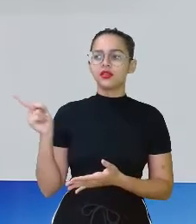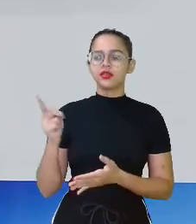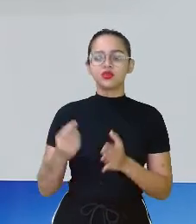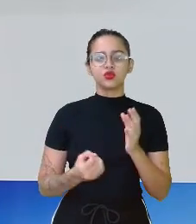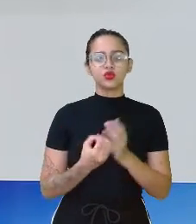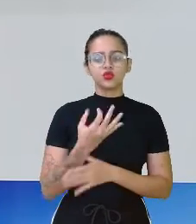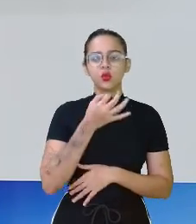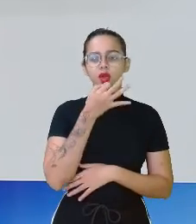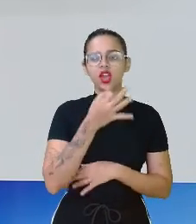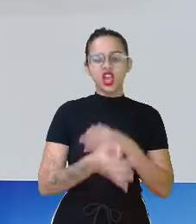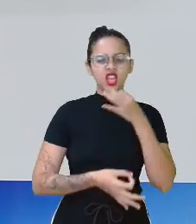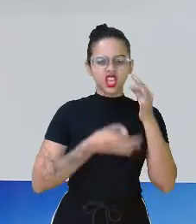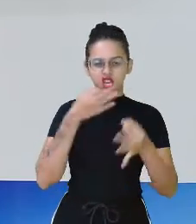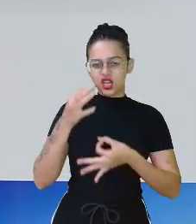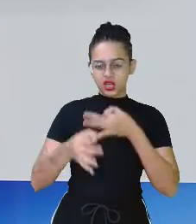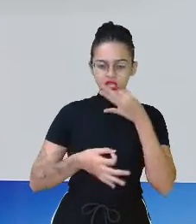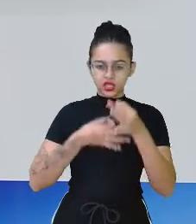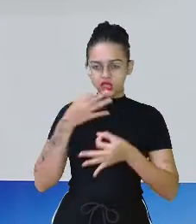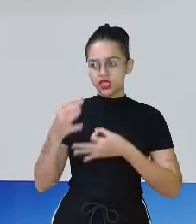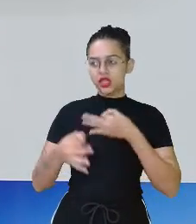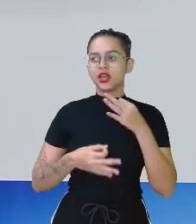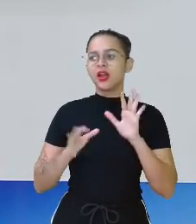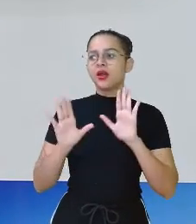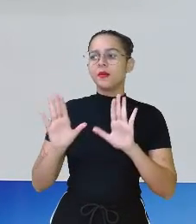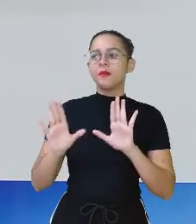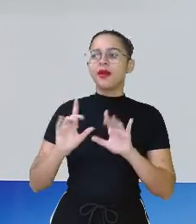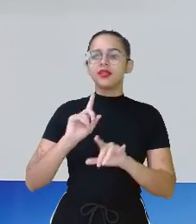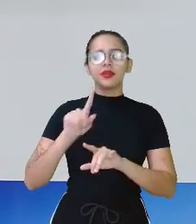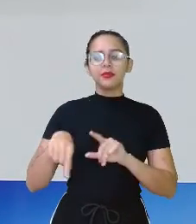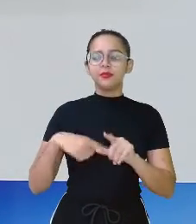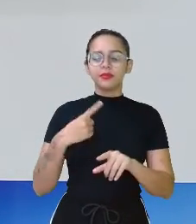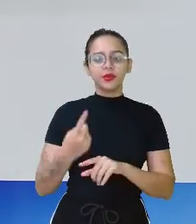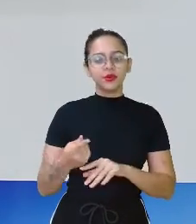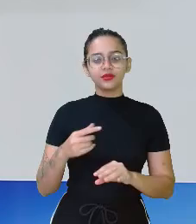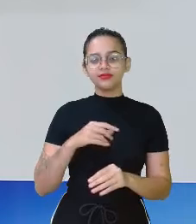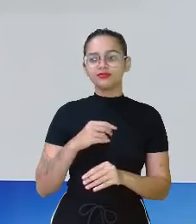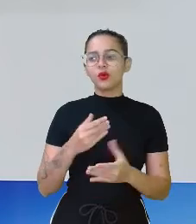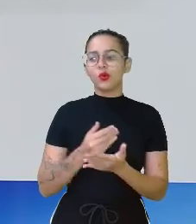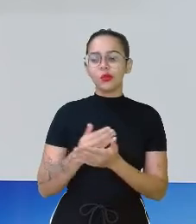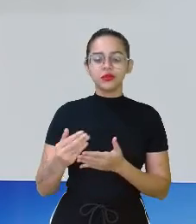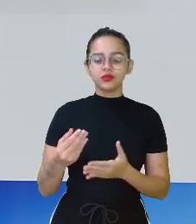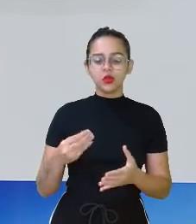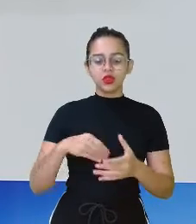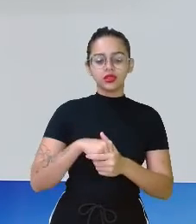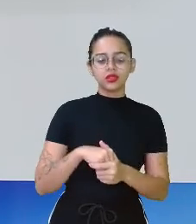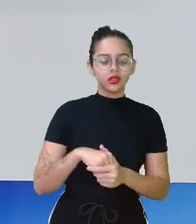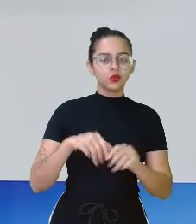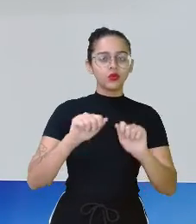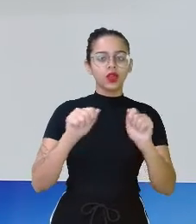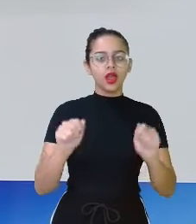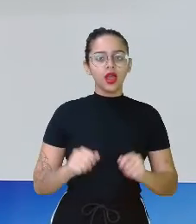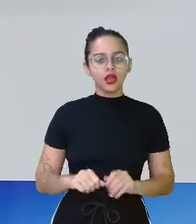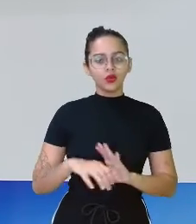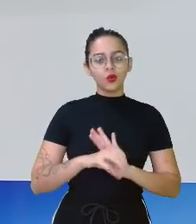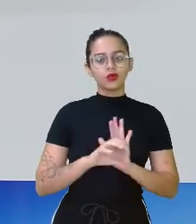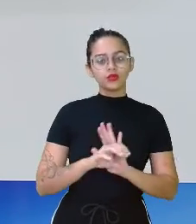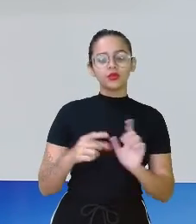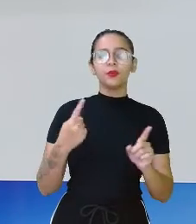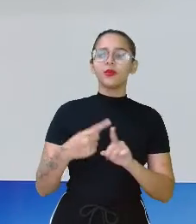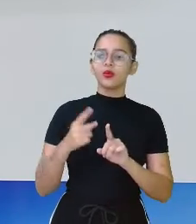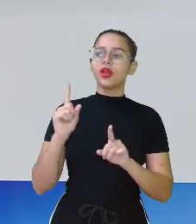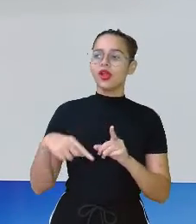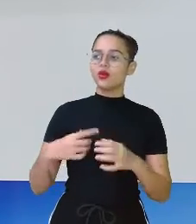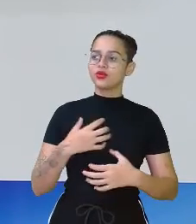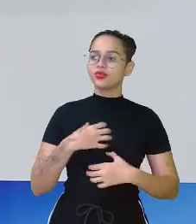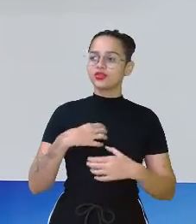crítica à arte conceitual, mas depois ele mesmo começou a fazer parte da arte conceitual, porque é uma forma de arte